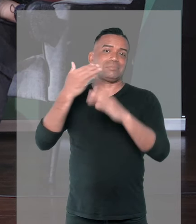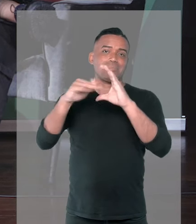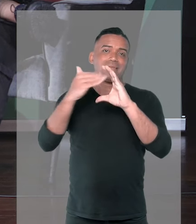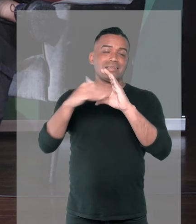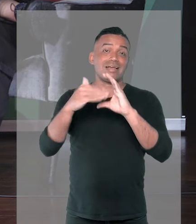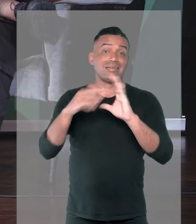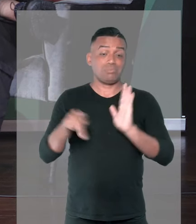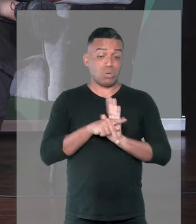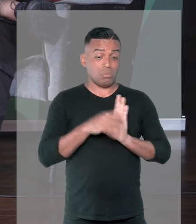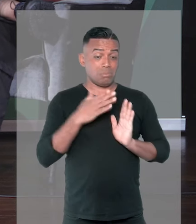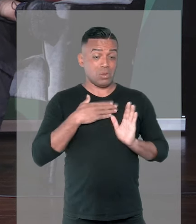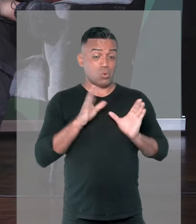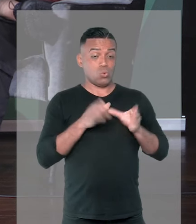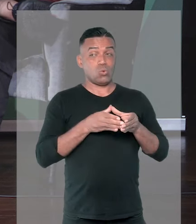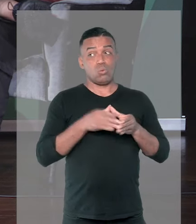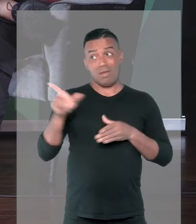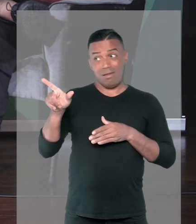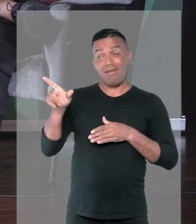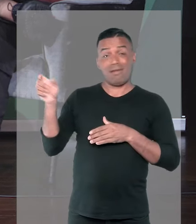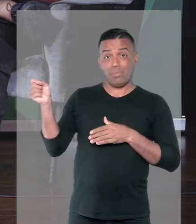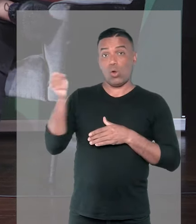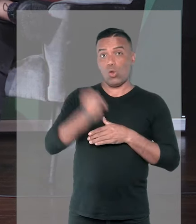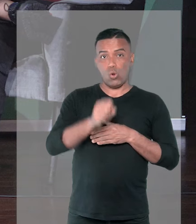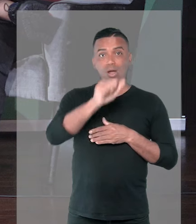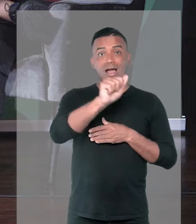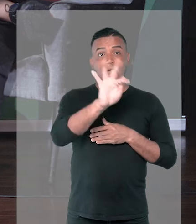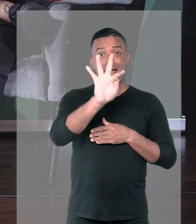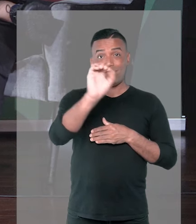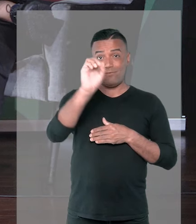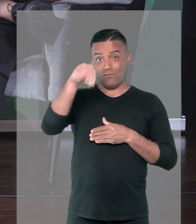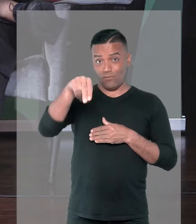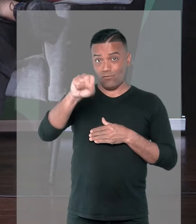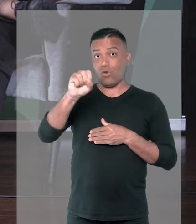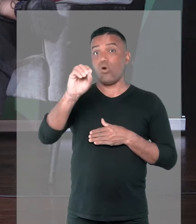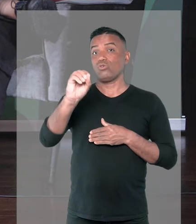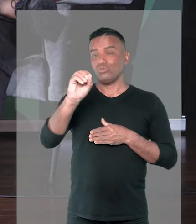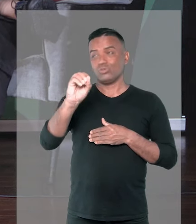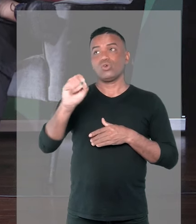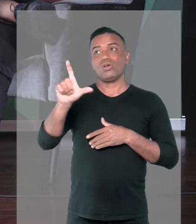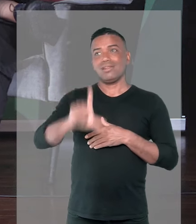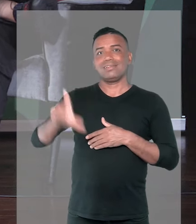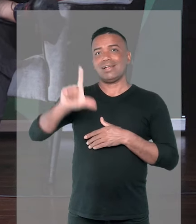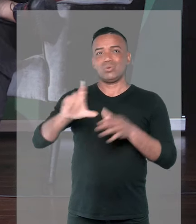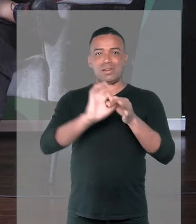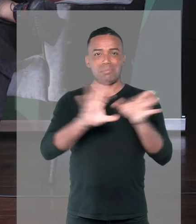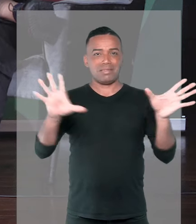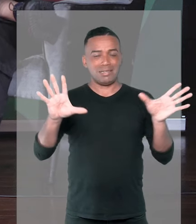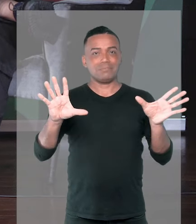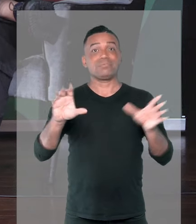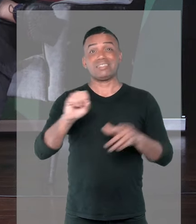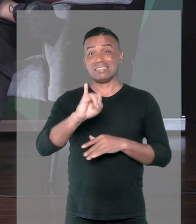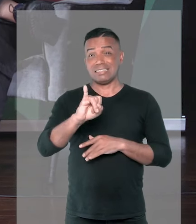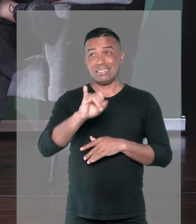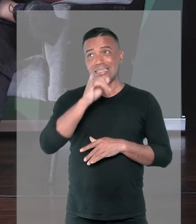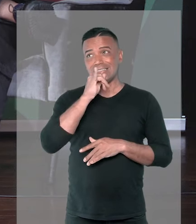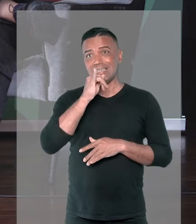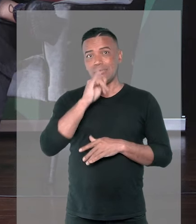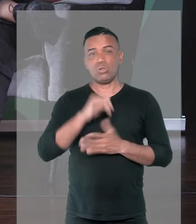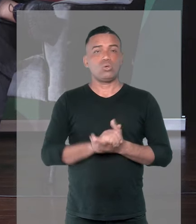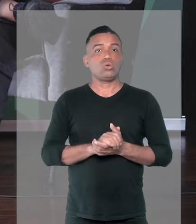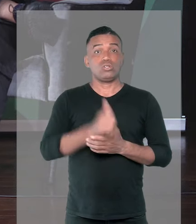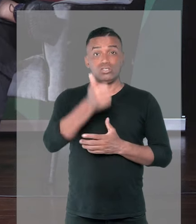eu faço parte que o Alonso dizer olhou para mim torto aqui é o Literatura e liberdade que se a gente passar assim